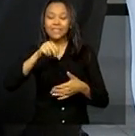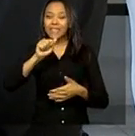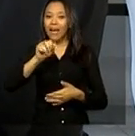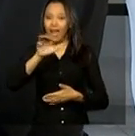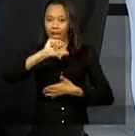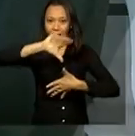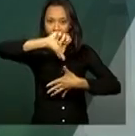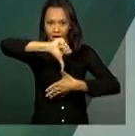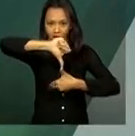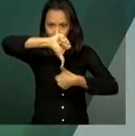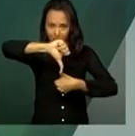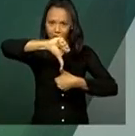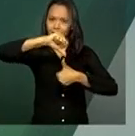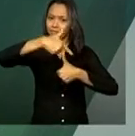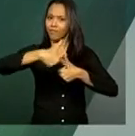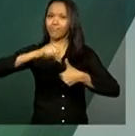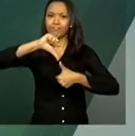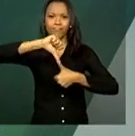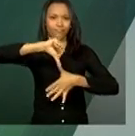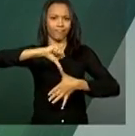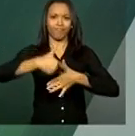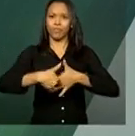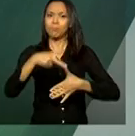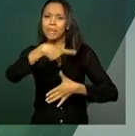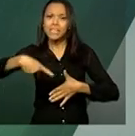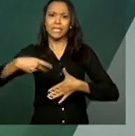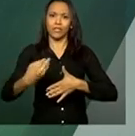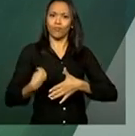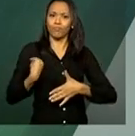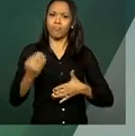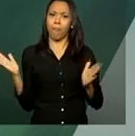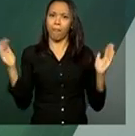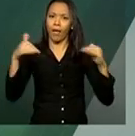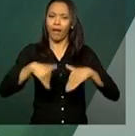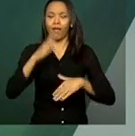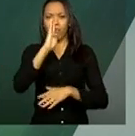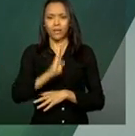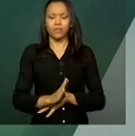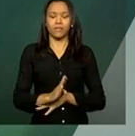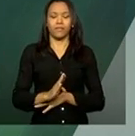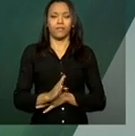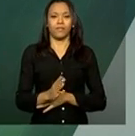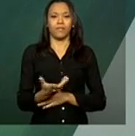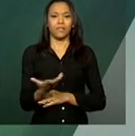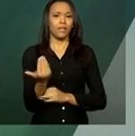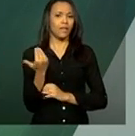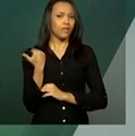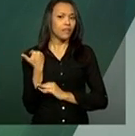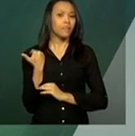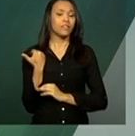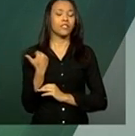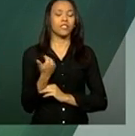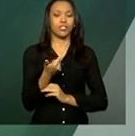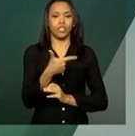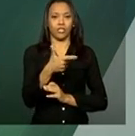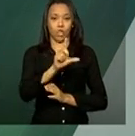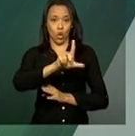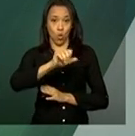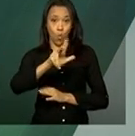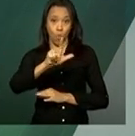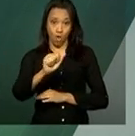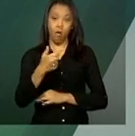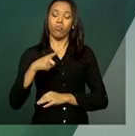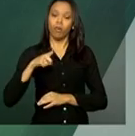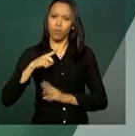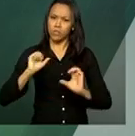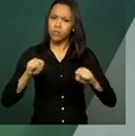América é um Sul, objeto América de ação, né? É um objeto de ação e de priorização do governo brasileiro. Desde a presidência de Lula, nós temos esse